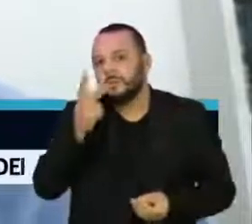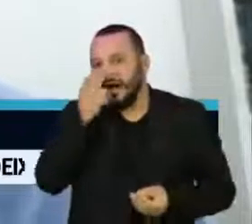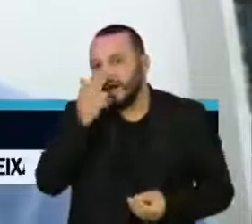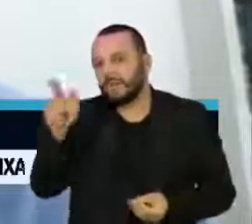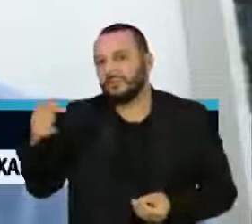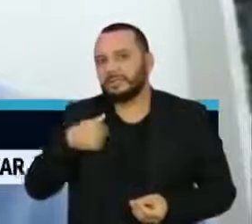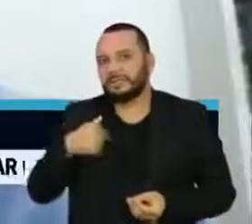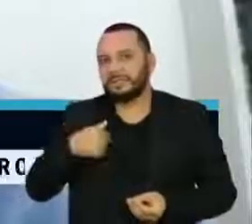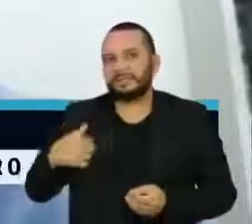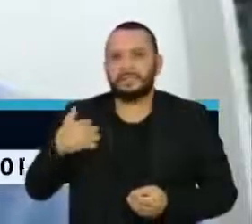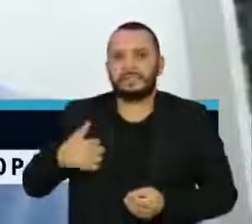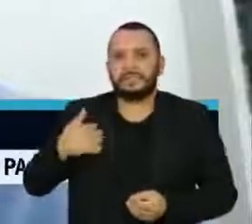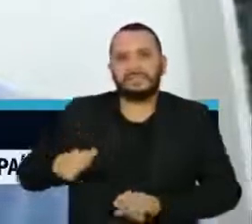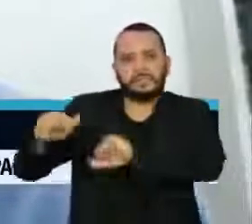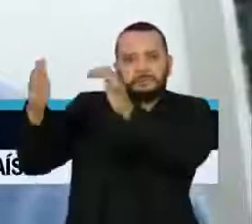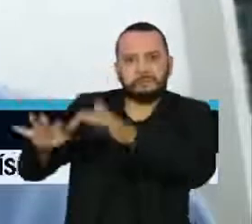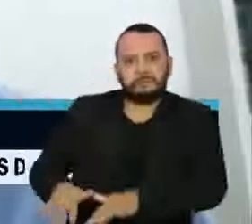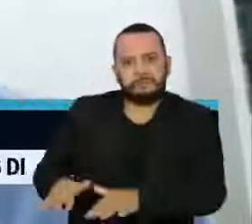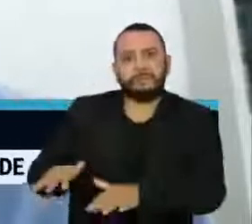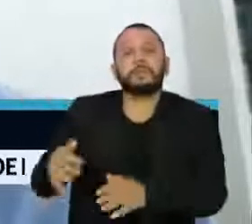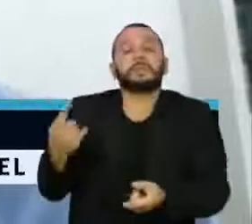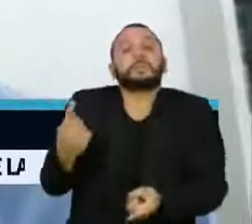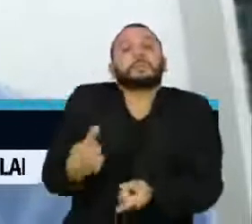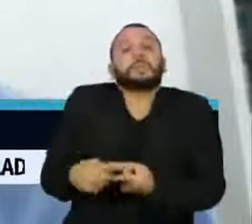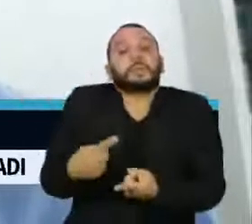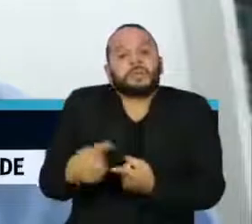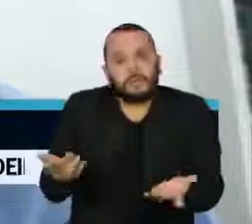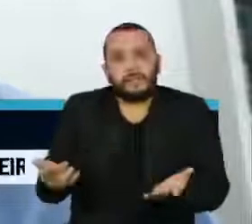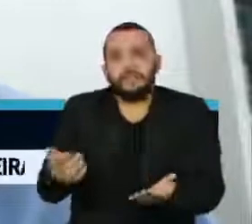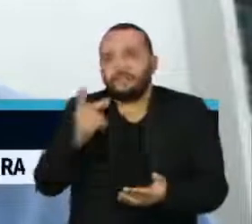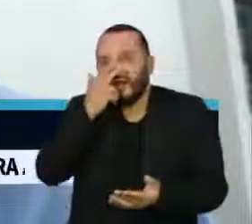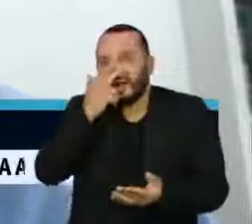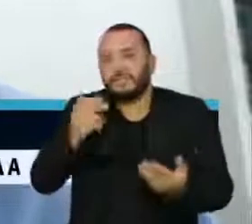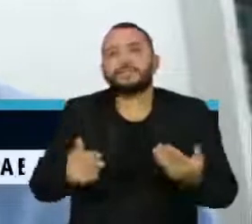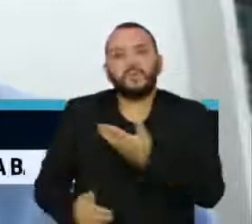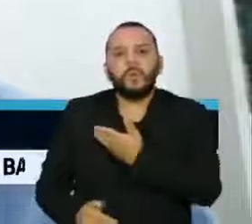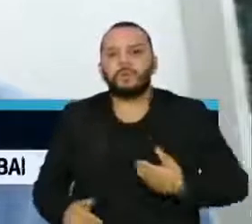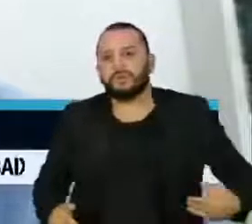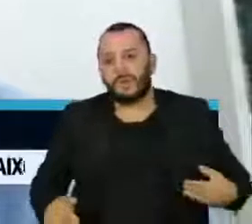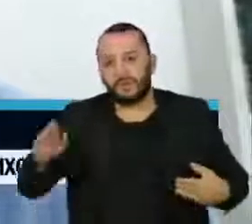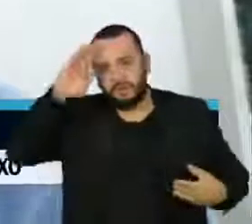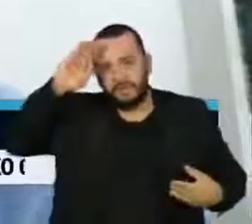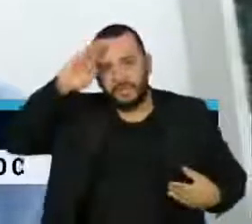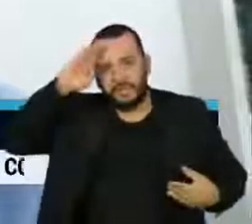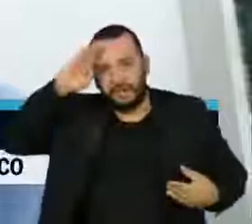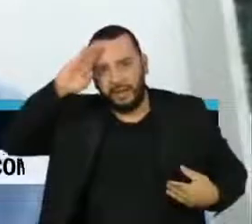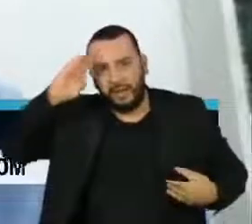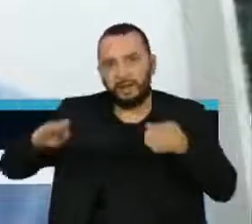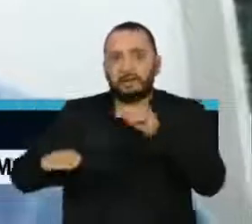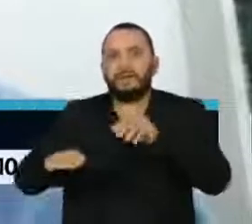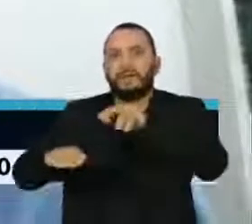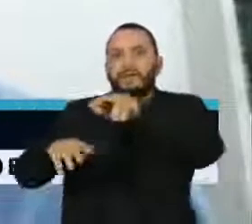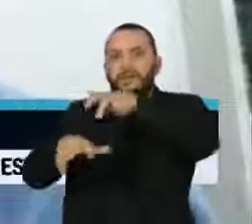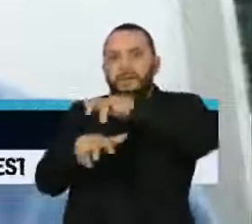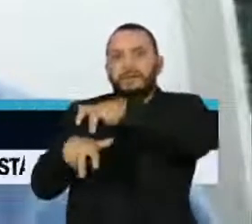vulnerabilidade por conta do capital político que pode acabar arranhando a própria credibilidade ou a imagem da instituição, né?